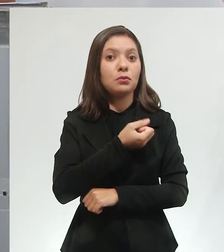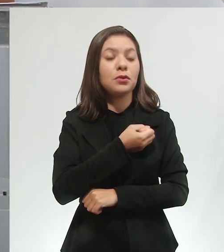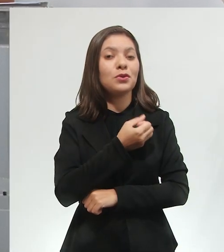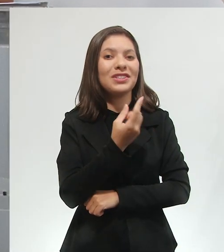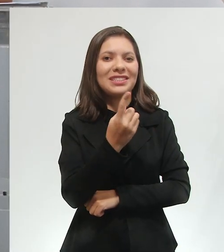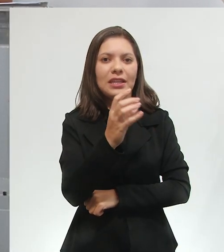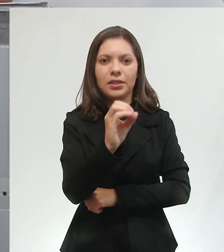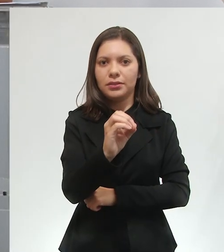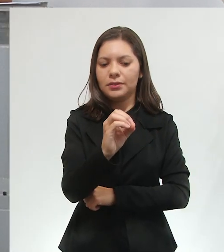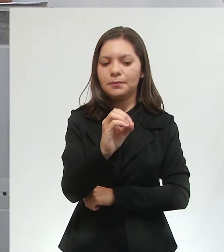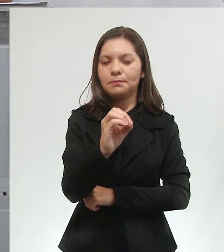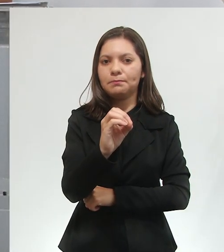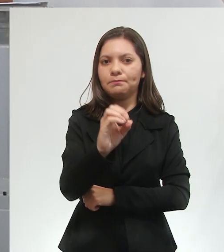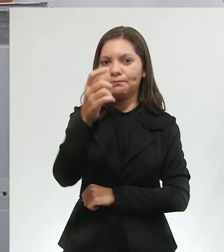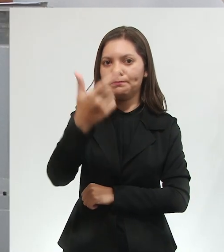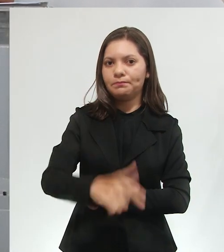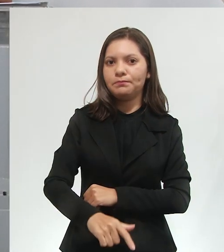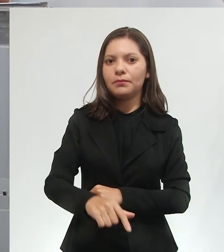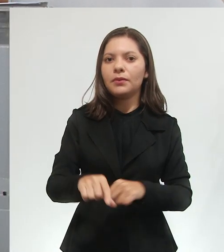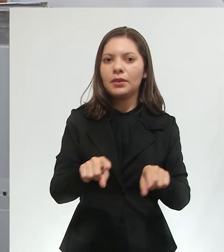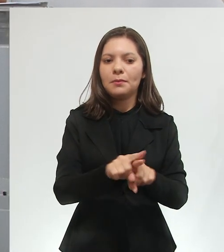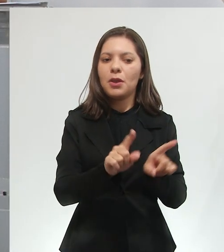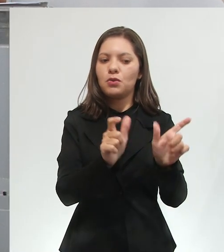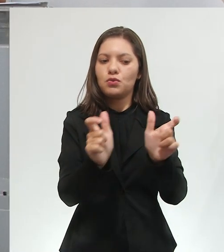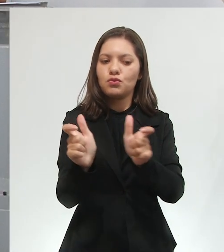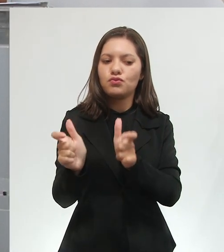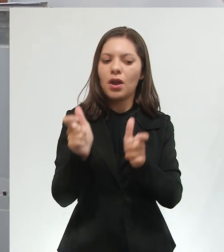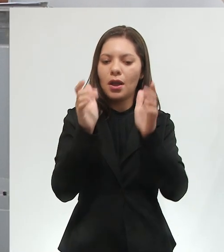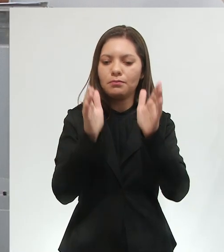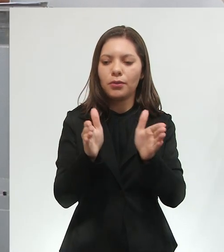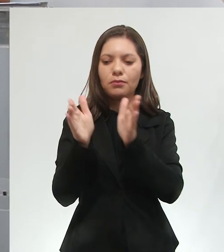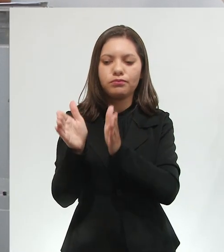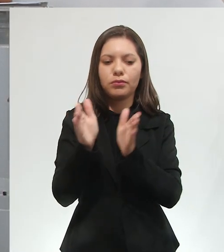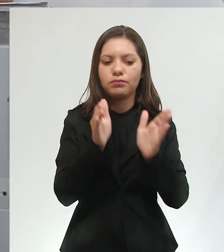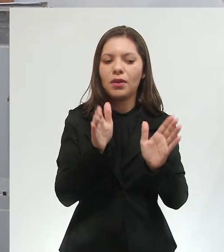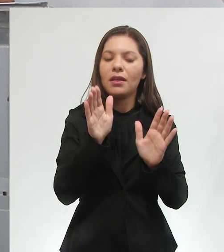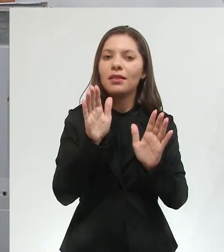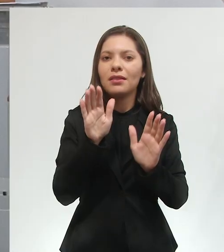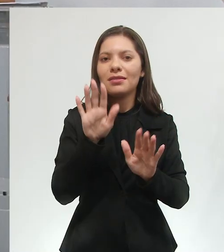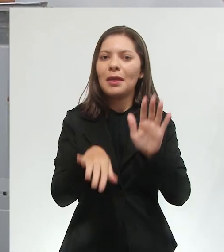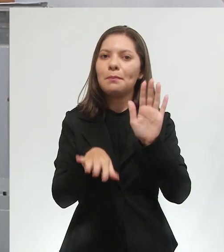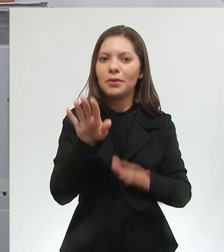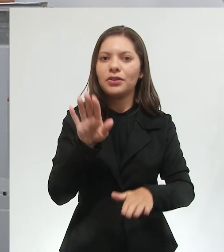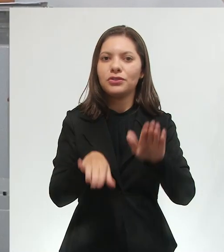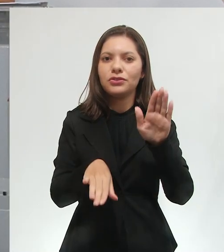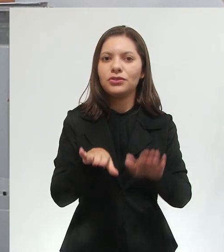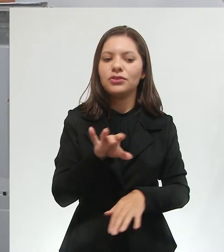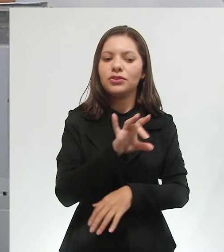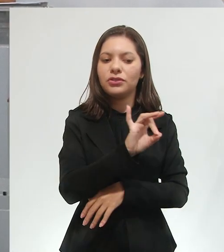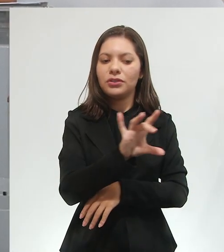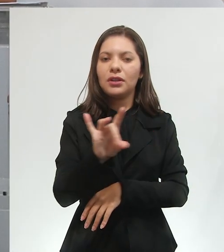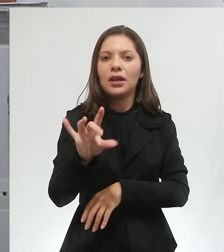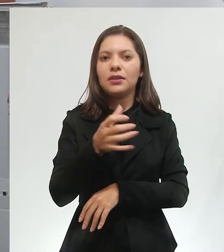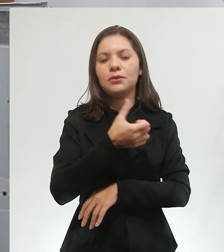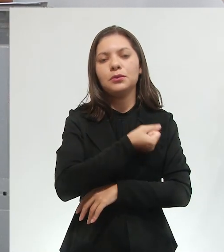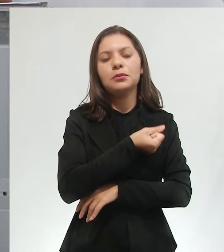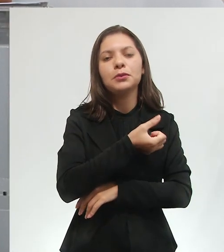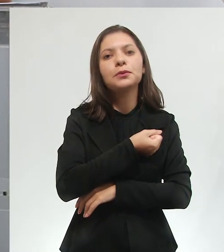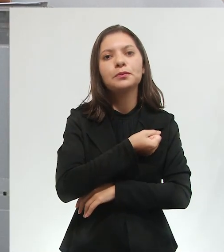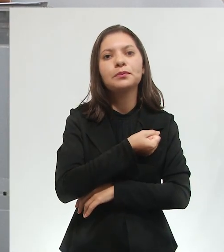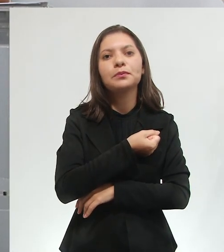ele é posicional, de acordo com a posição que cada elemento ocupa,